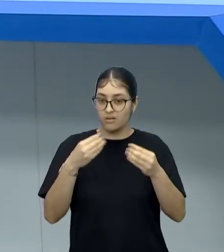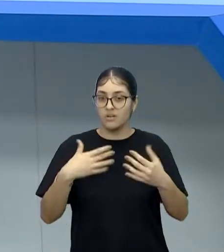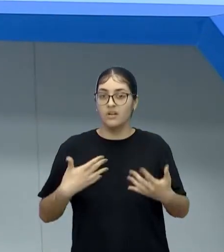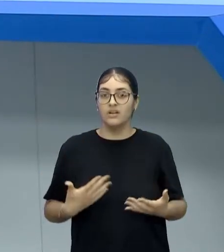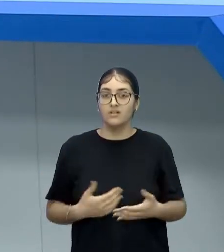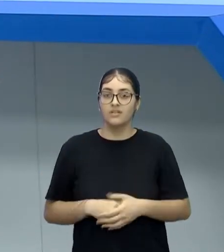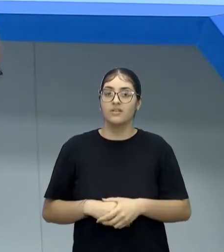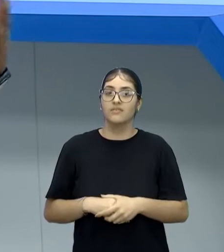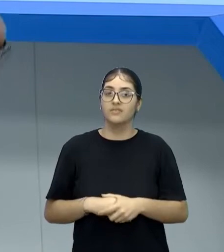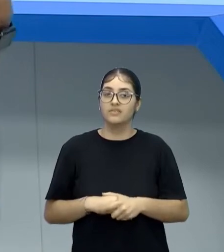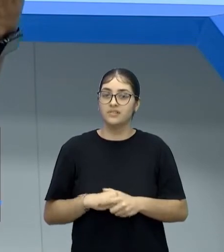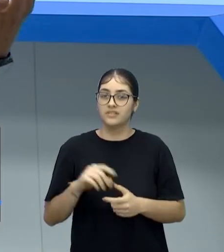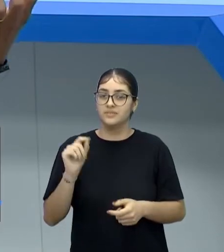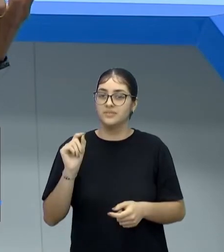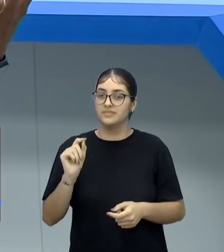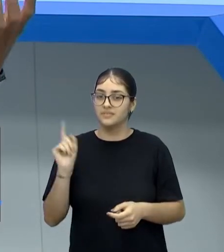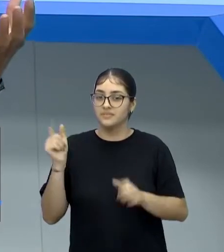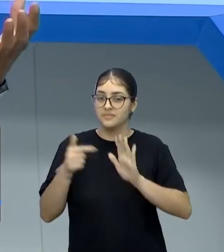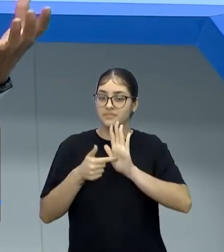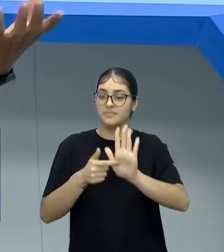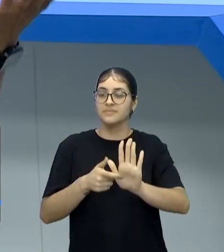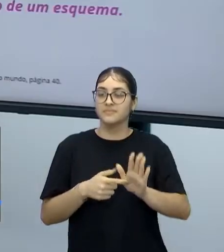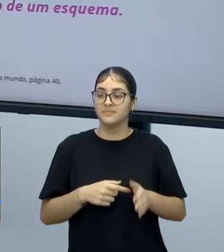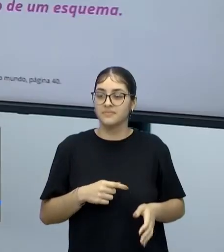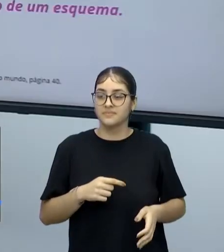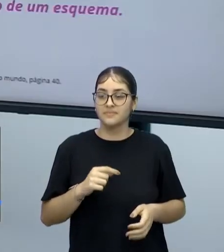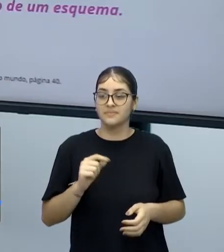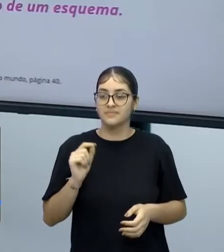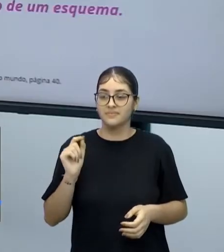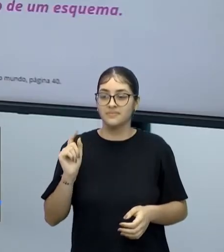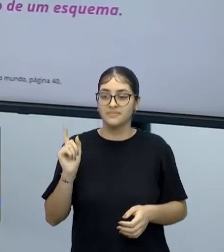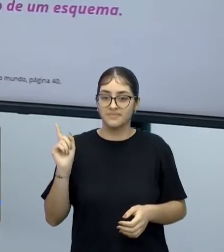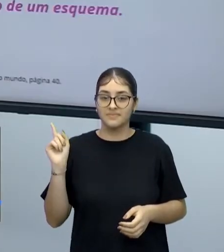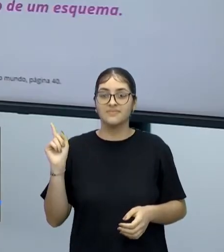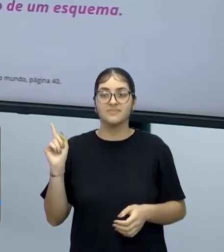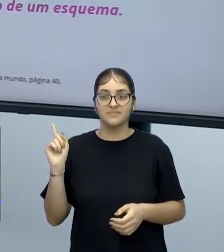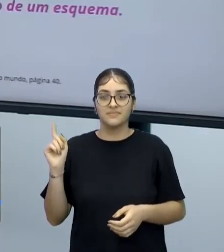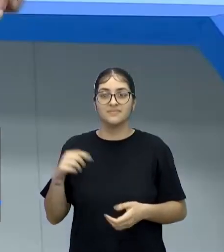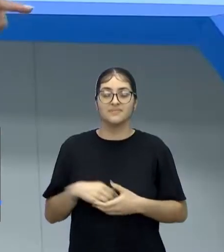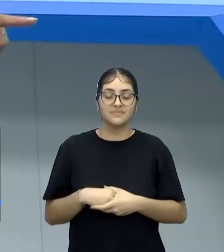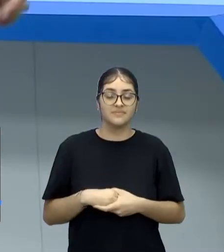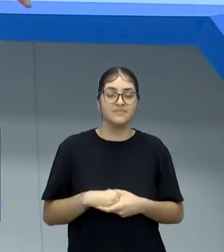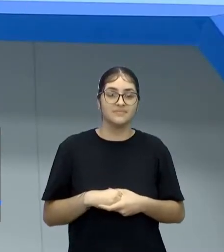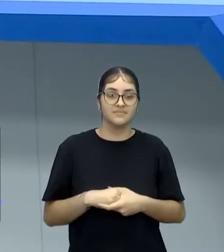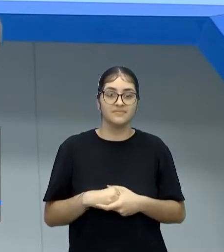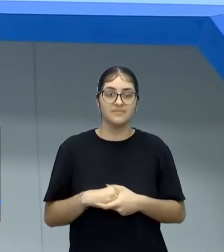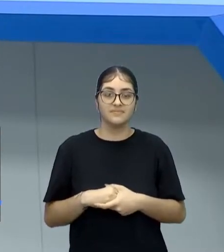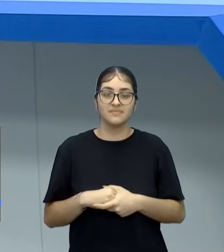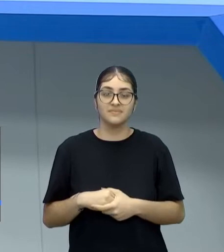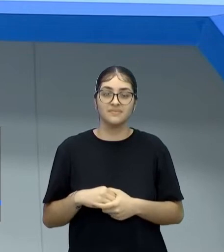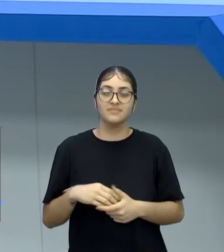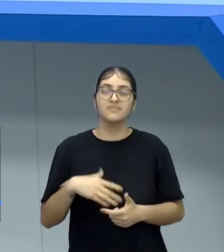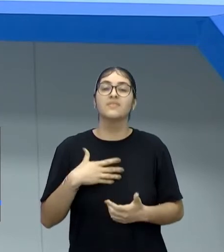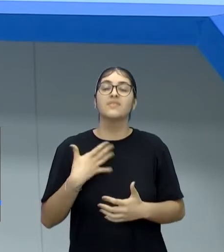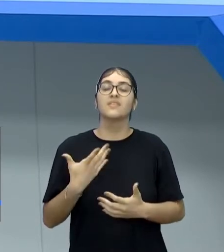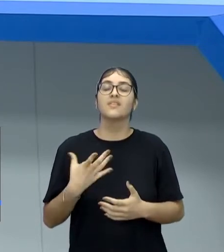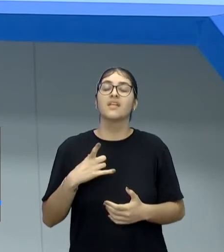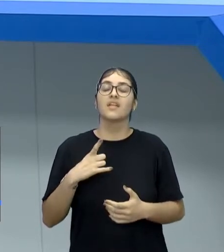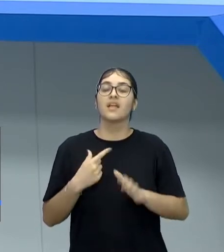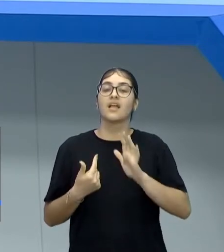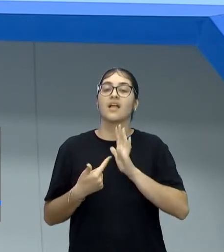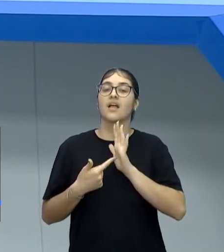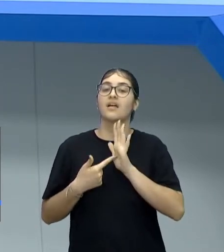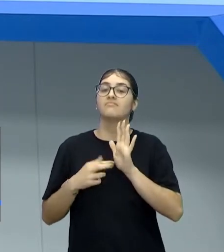coisas aparecem comumente, esses comandos. Eu mostrei para eles no fluxograma, todos esses pontos também. E que cada comando, cada forma de